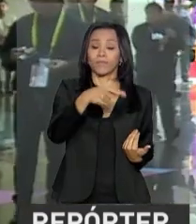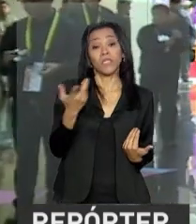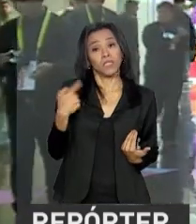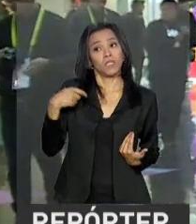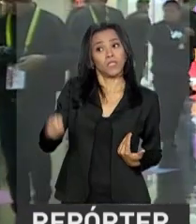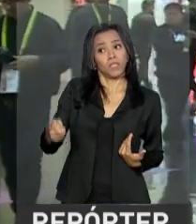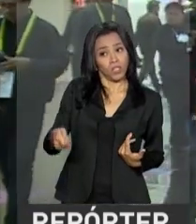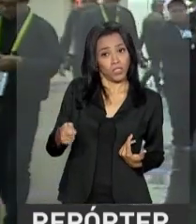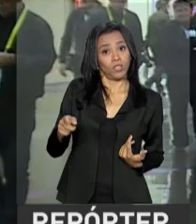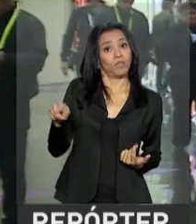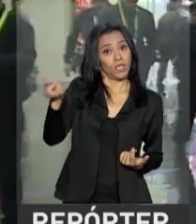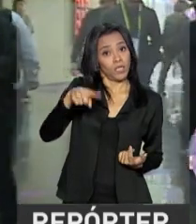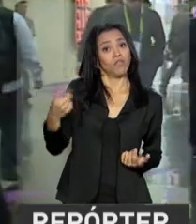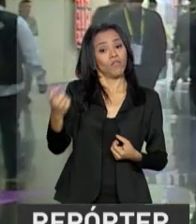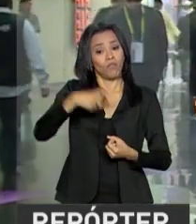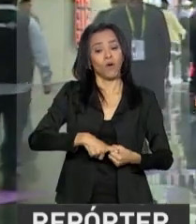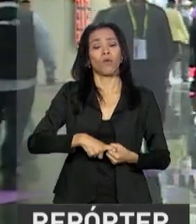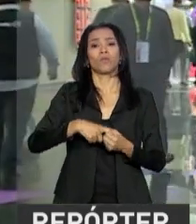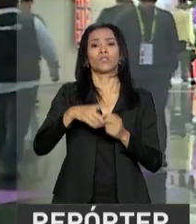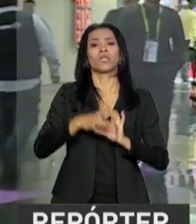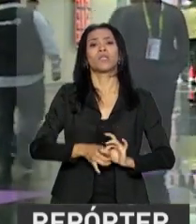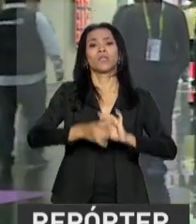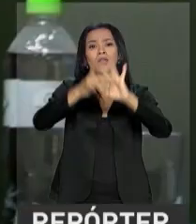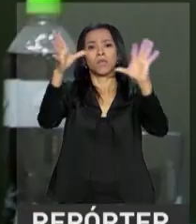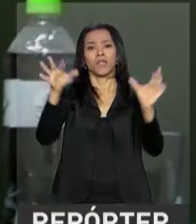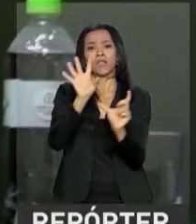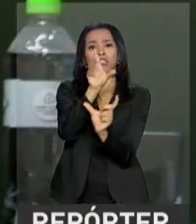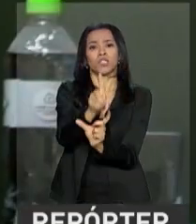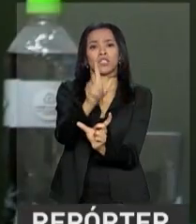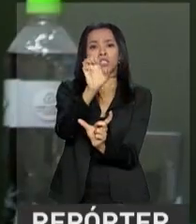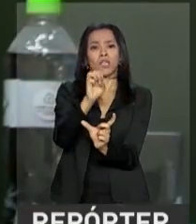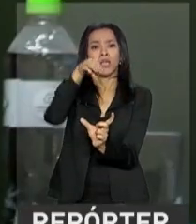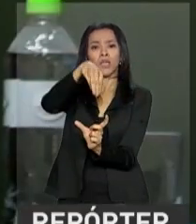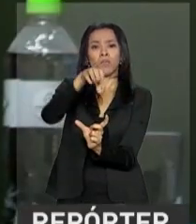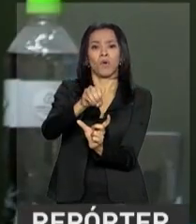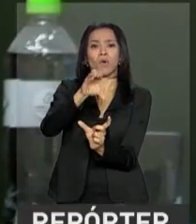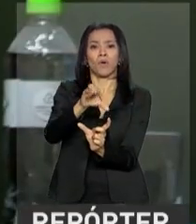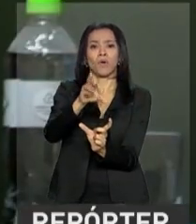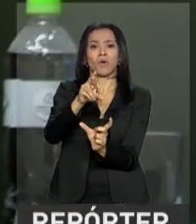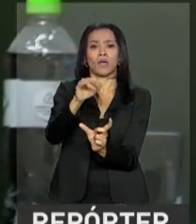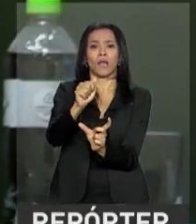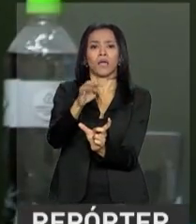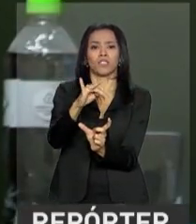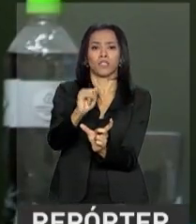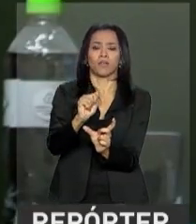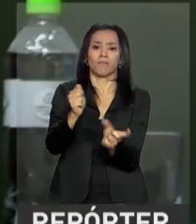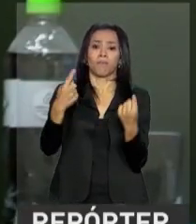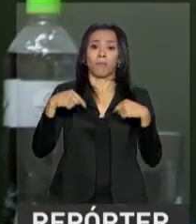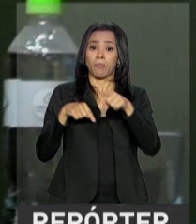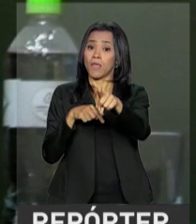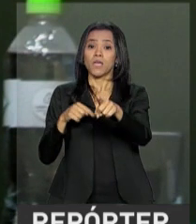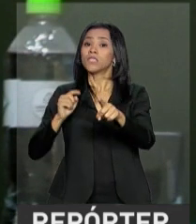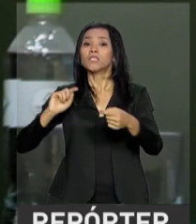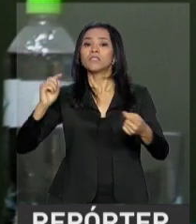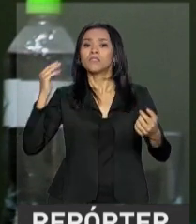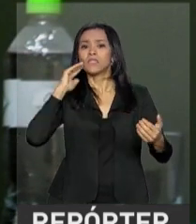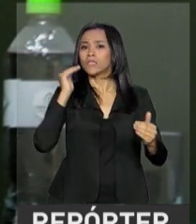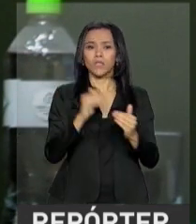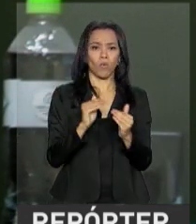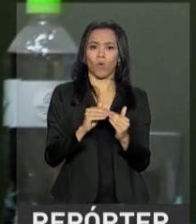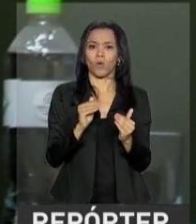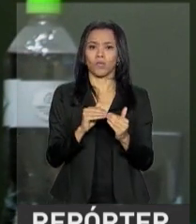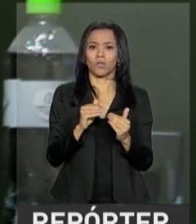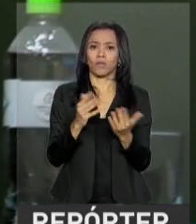a retomada da democracia venezuelana. Já não há espaço em nossa região para alternativas